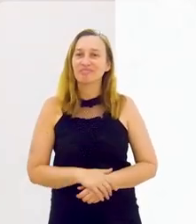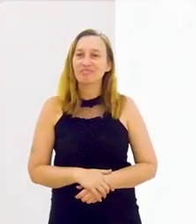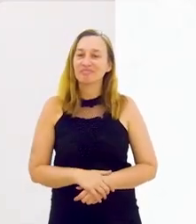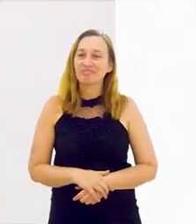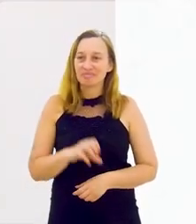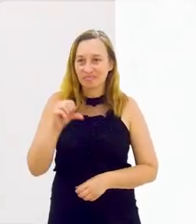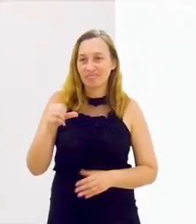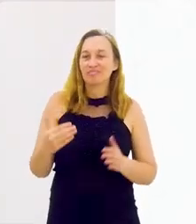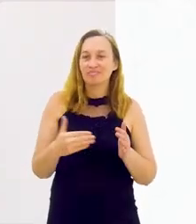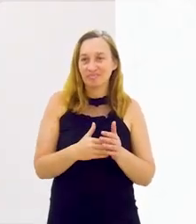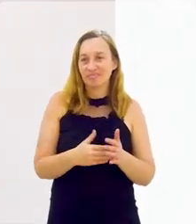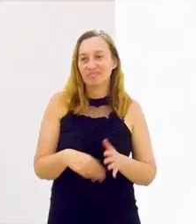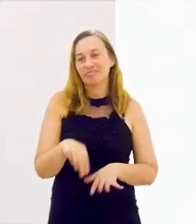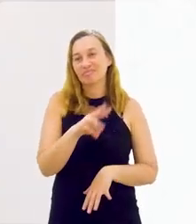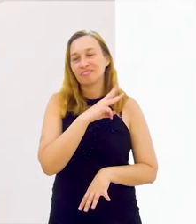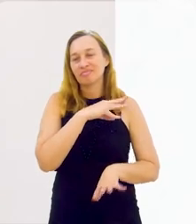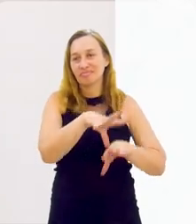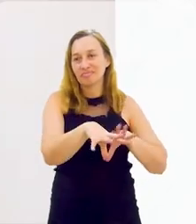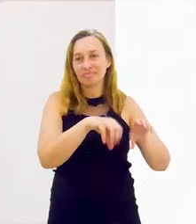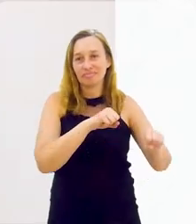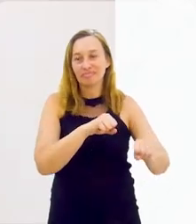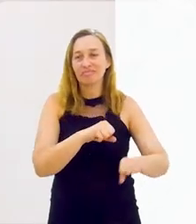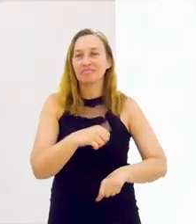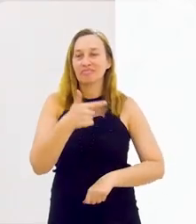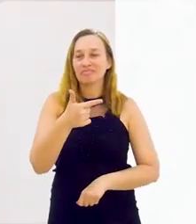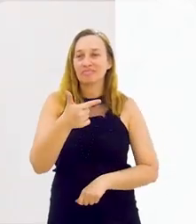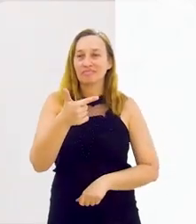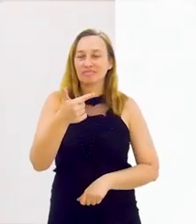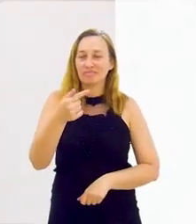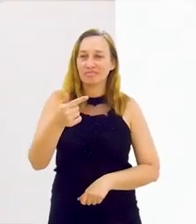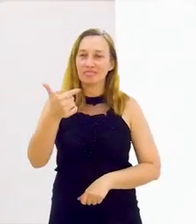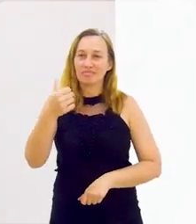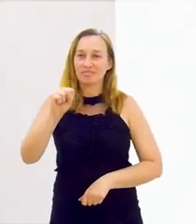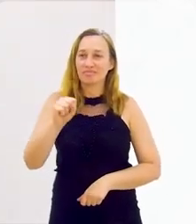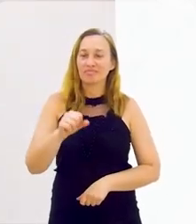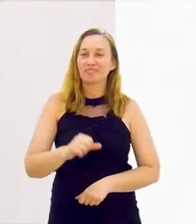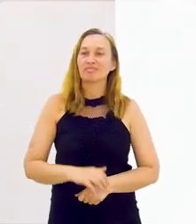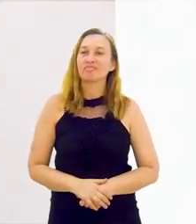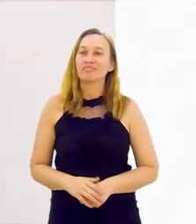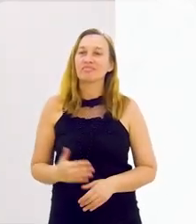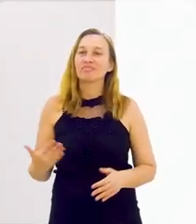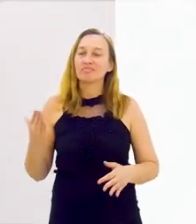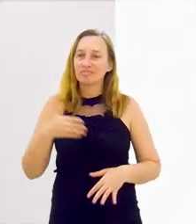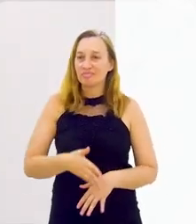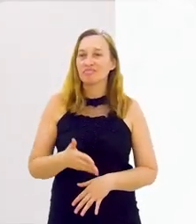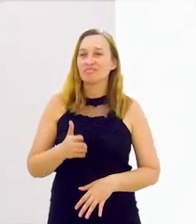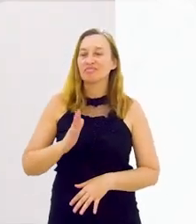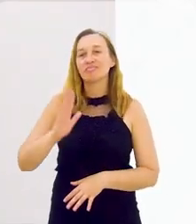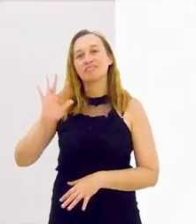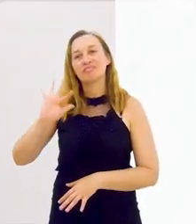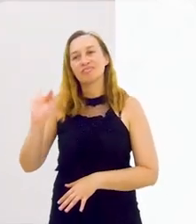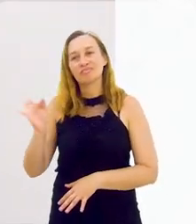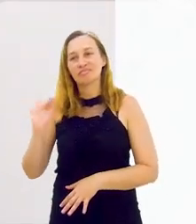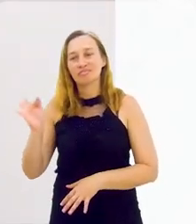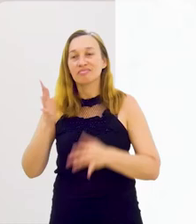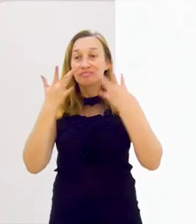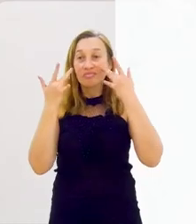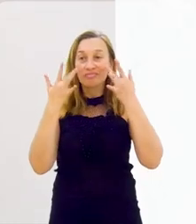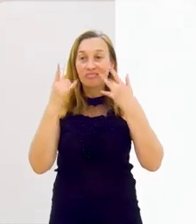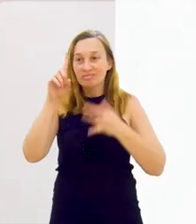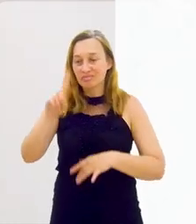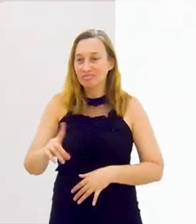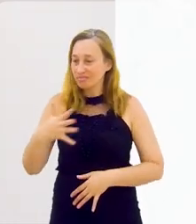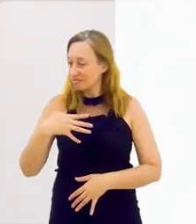escola que eu contei aqui, eu estudei dos 9 até me formar, 17, 18 anos. E aí, quando eu já estava na faculdade,